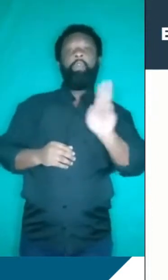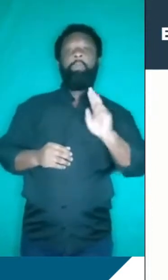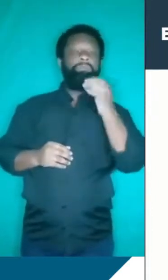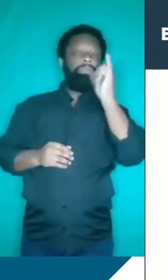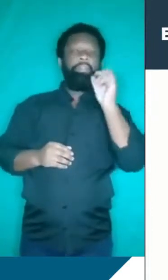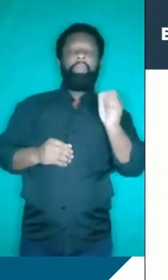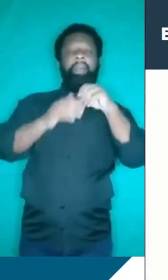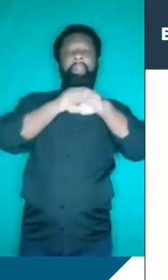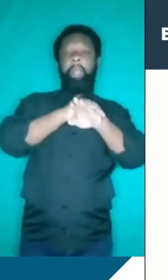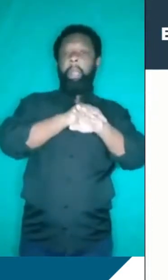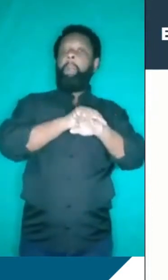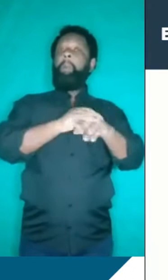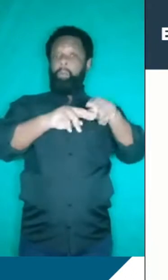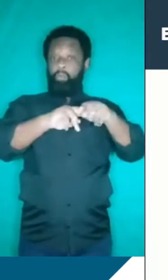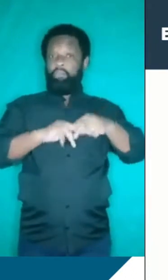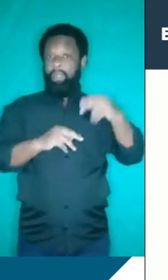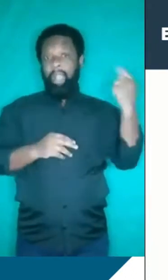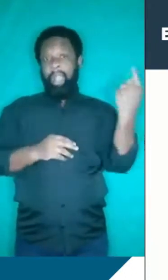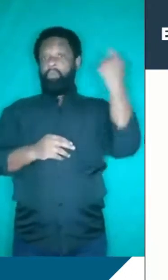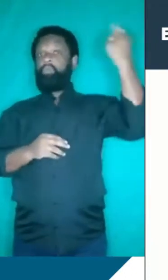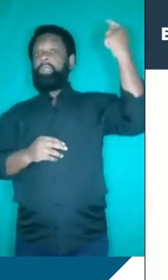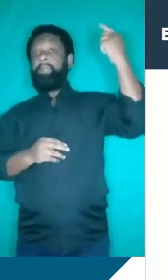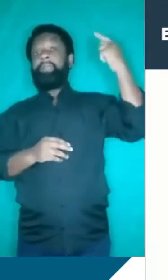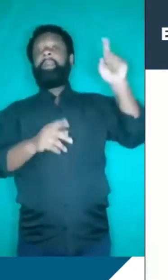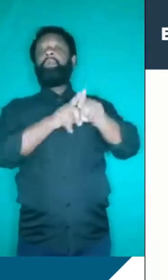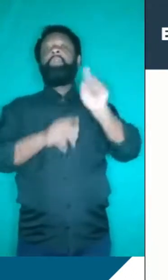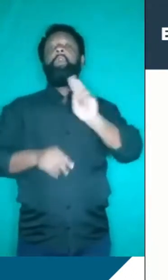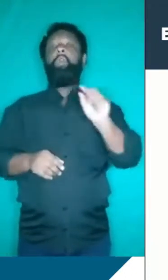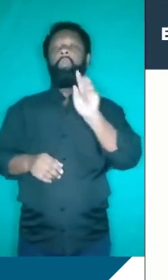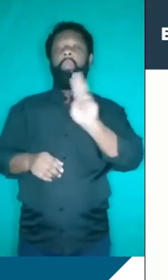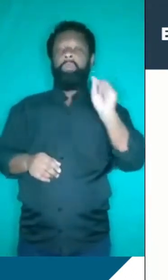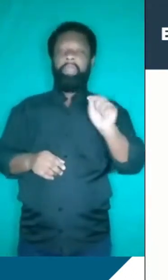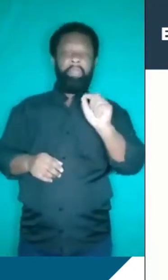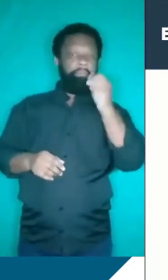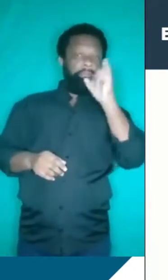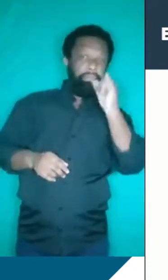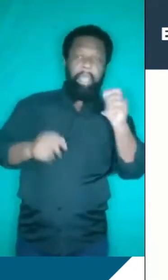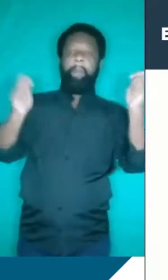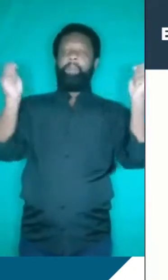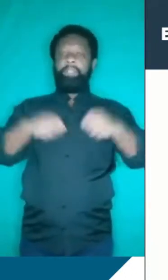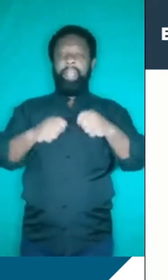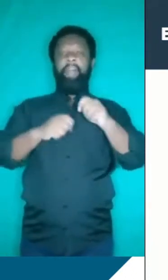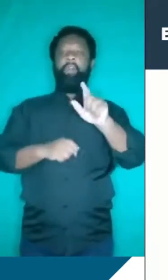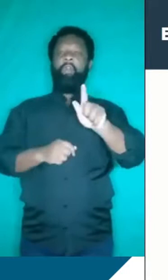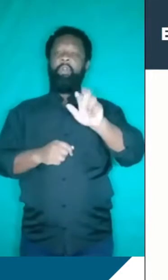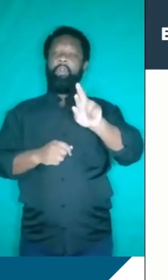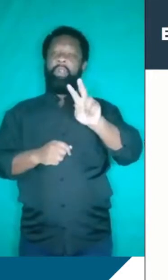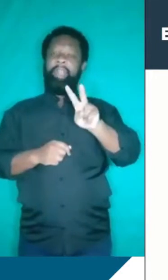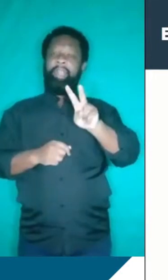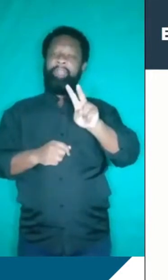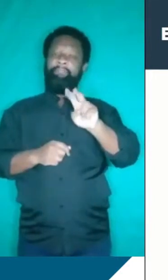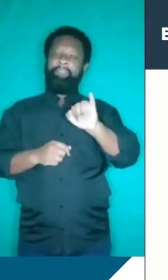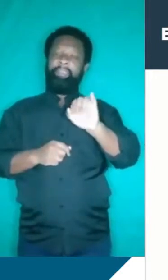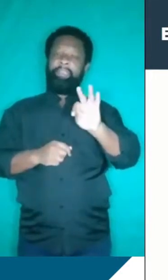de armazenamento, devido à altura que esse objeto se encontra, de energia potencial gravitacional. Tudo bem? Ela depende, como